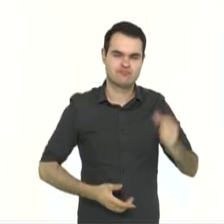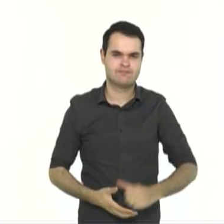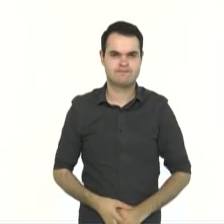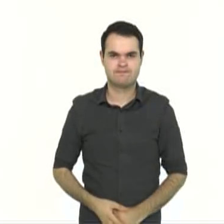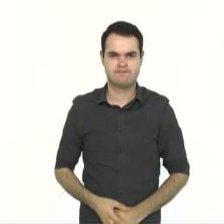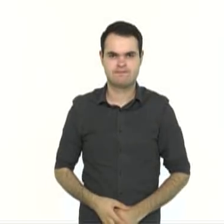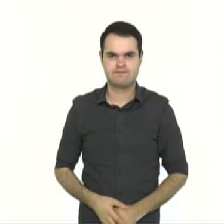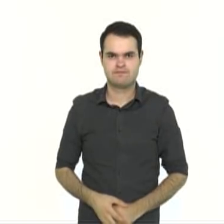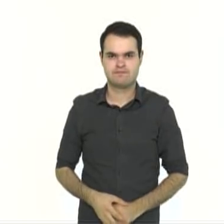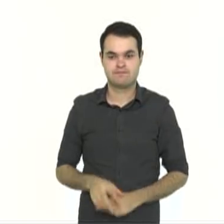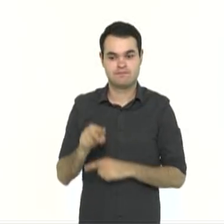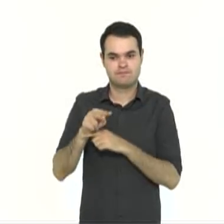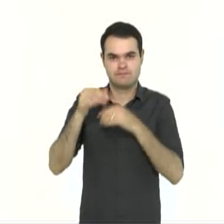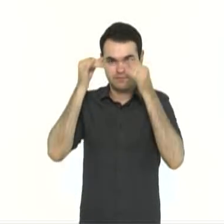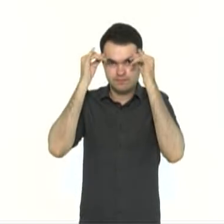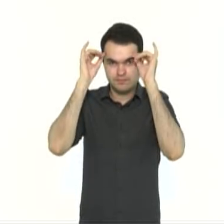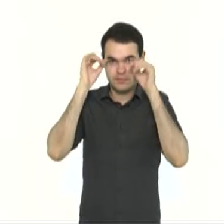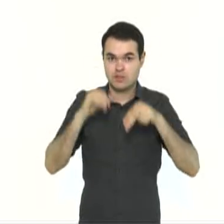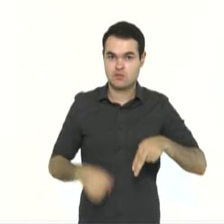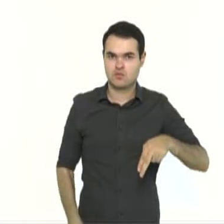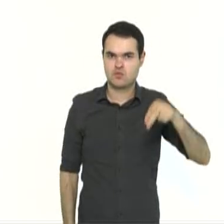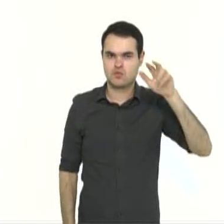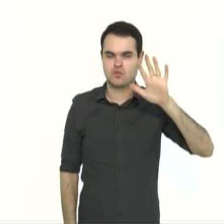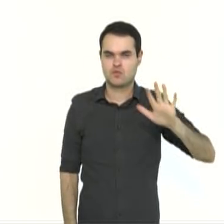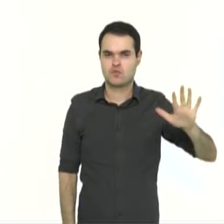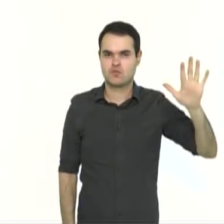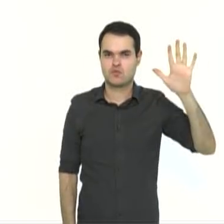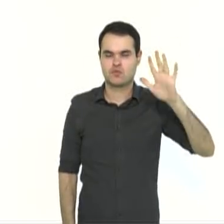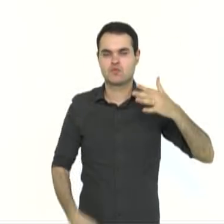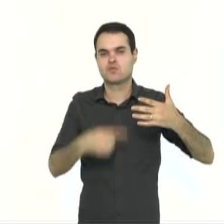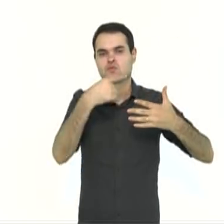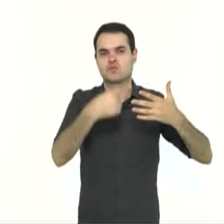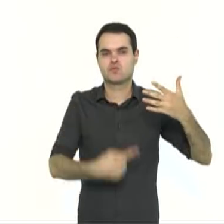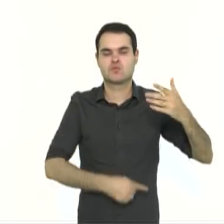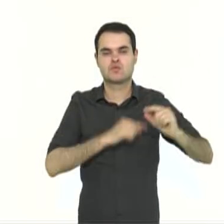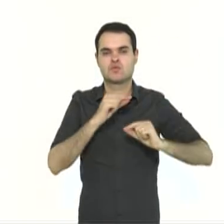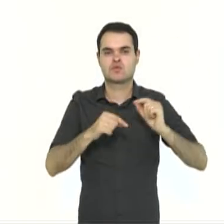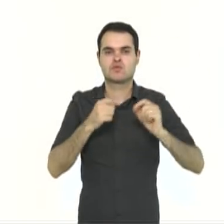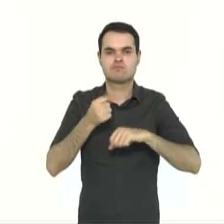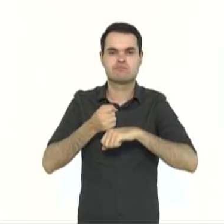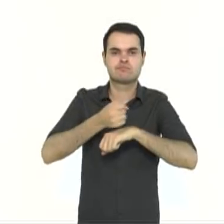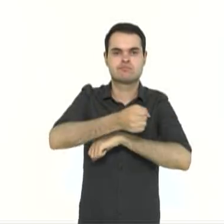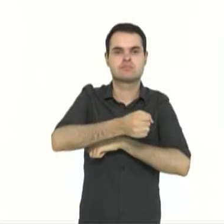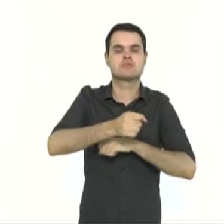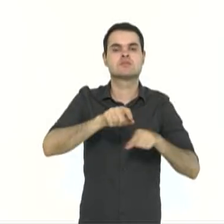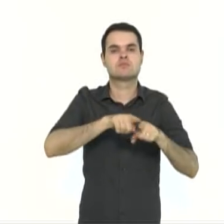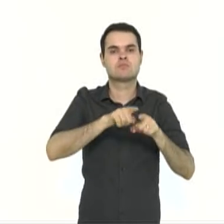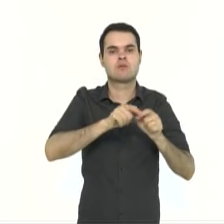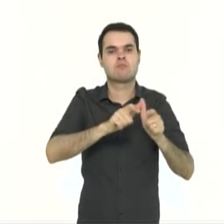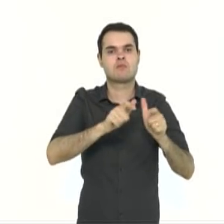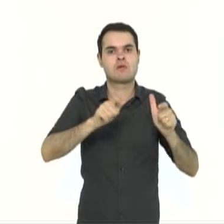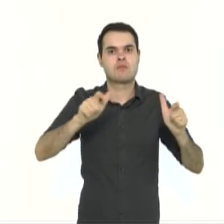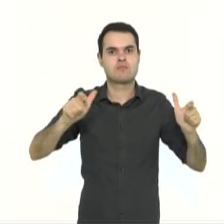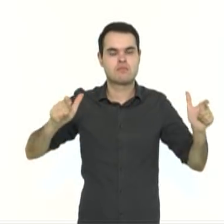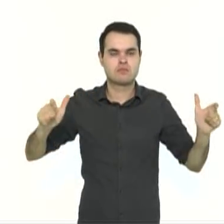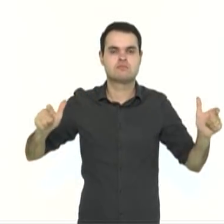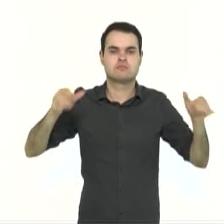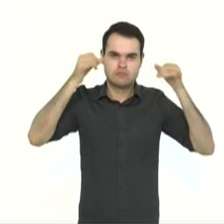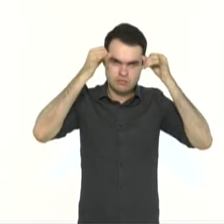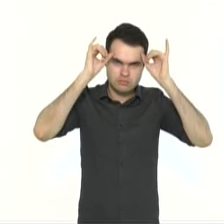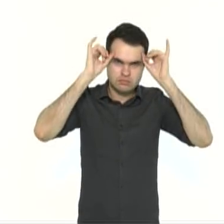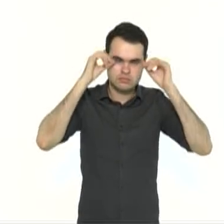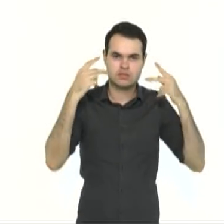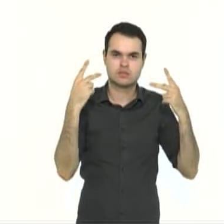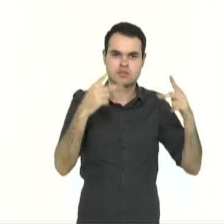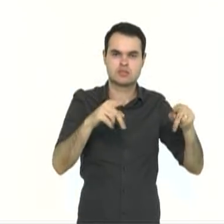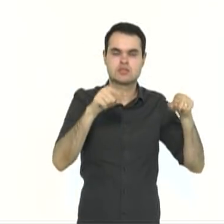Pecuária, vamos ver lá no Nordeste ainda. Entre os fatores que levaram à introdução e à expansão, o crescimento do gado bovino